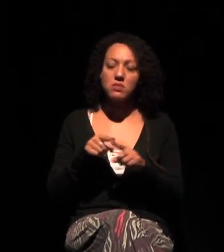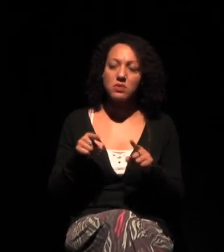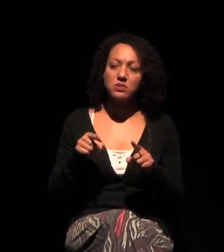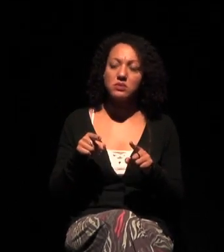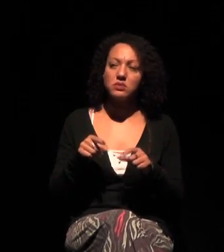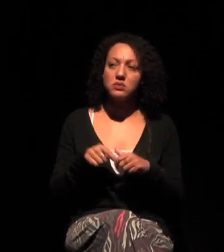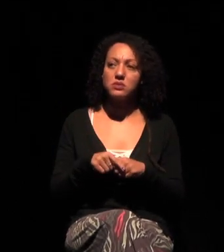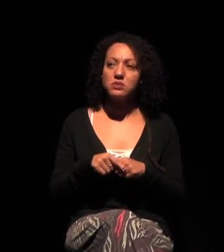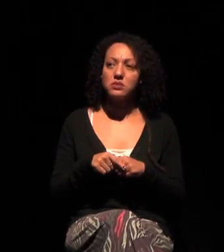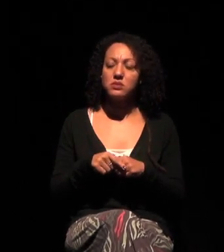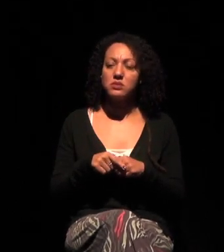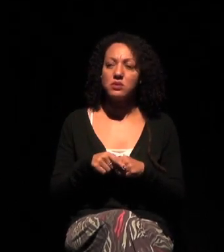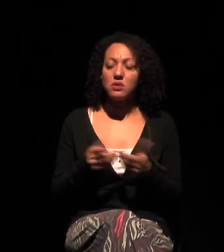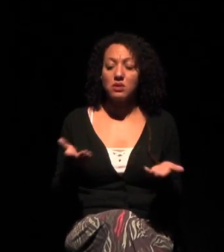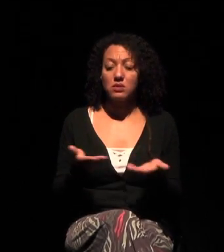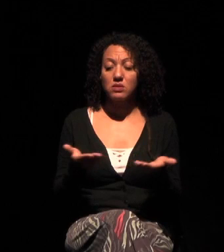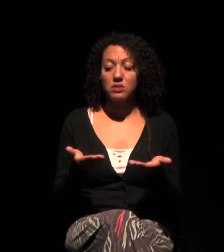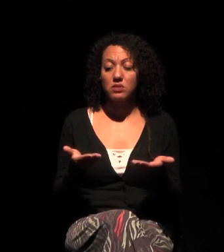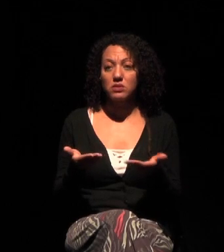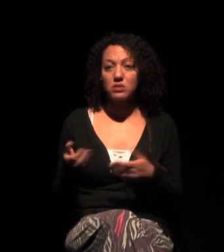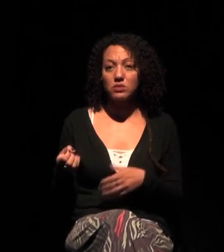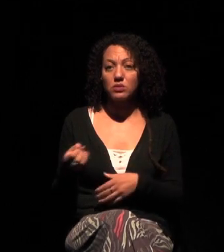esse novo